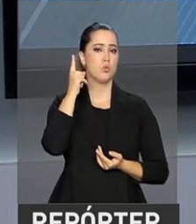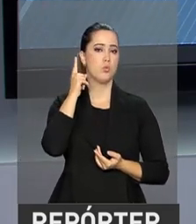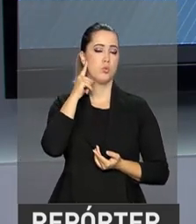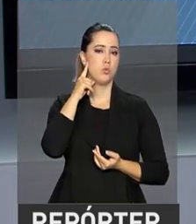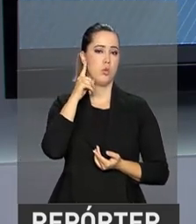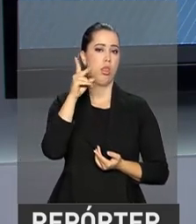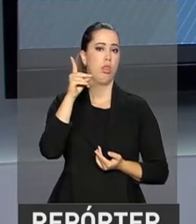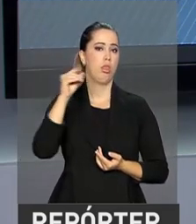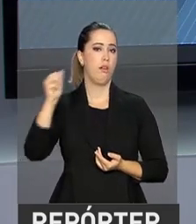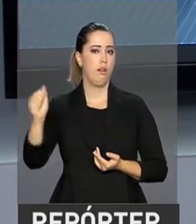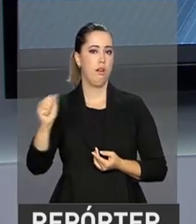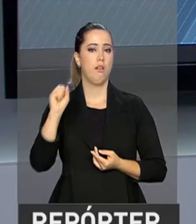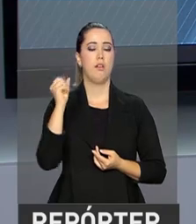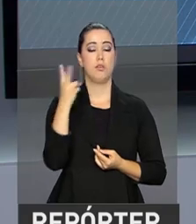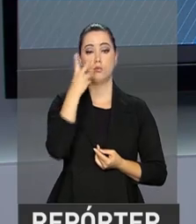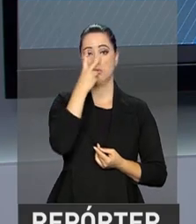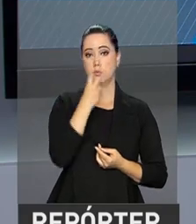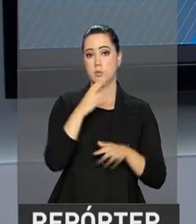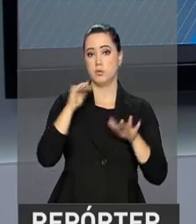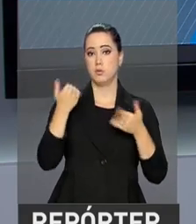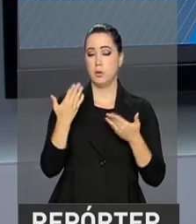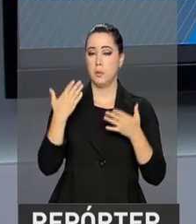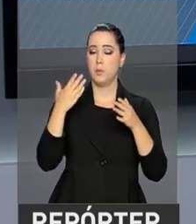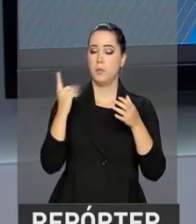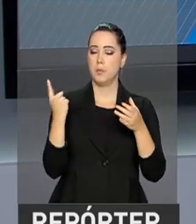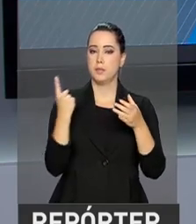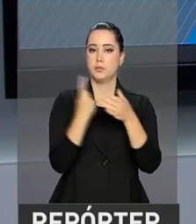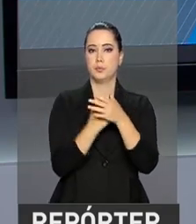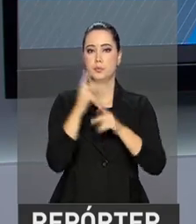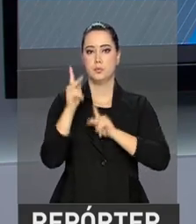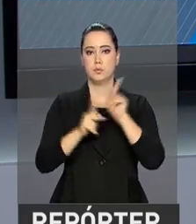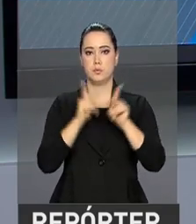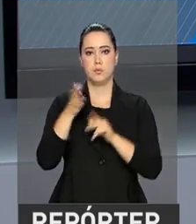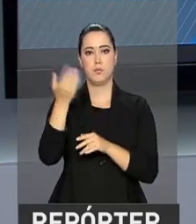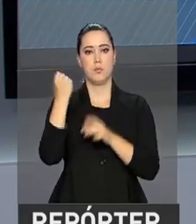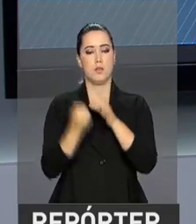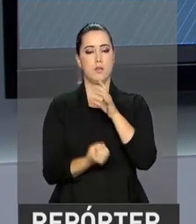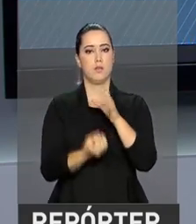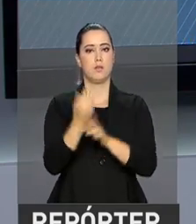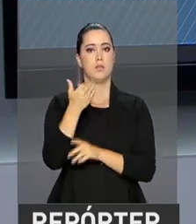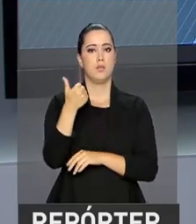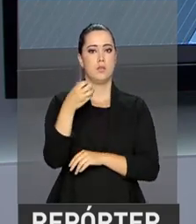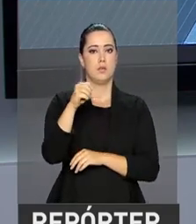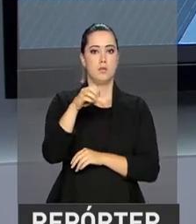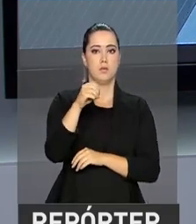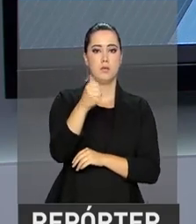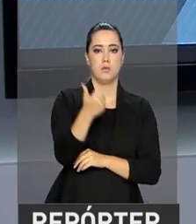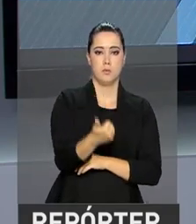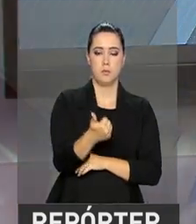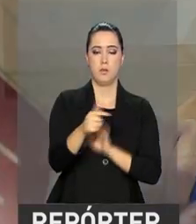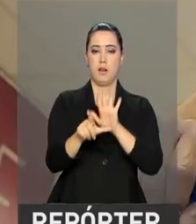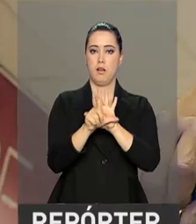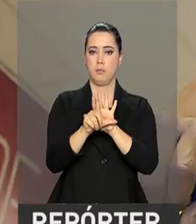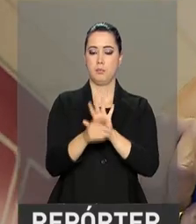visual. Para inserir essa população no mercado de trabalho, foi criada em 1991 a Lei das Cotas.